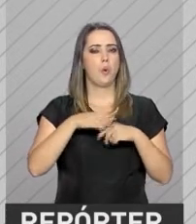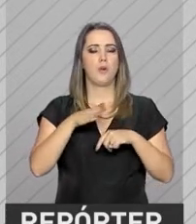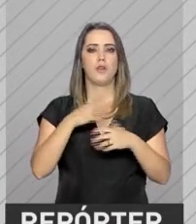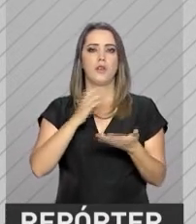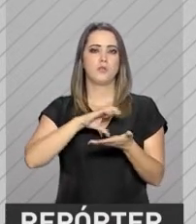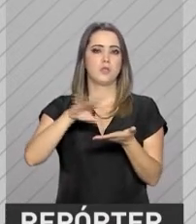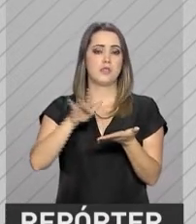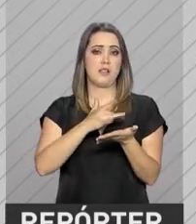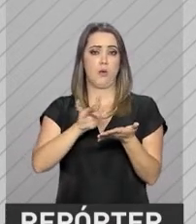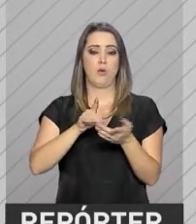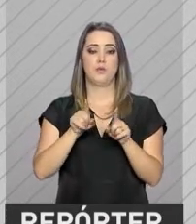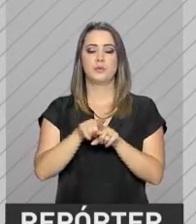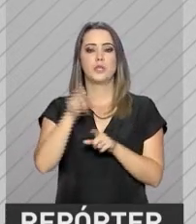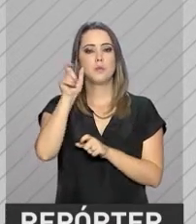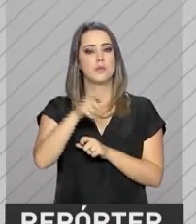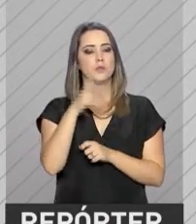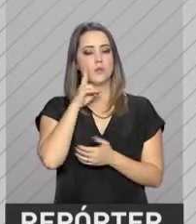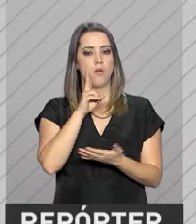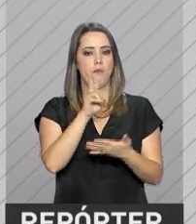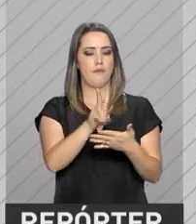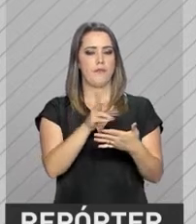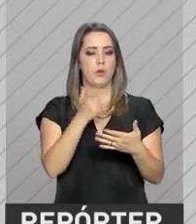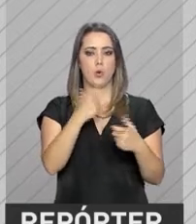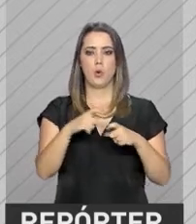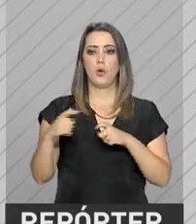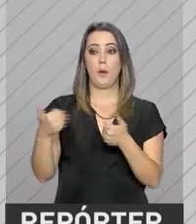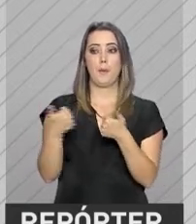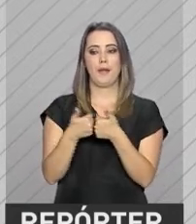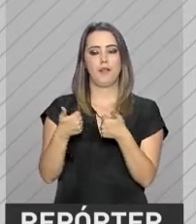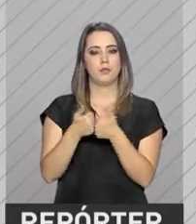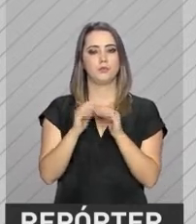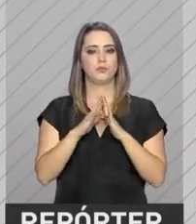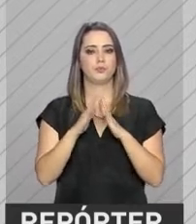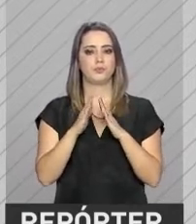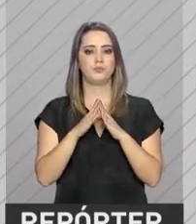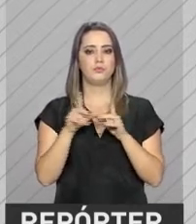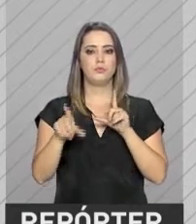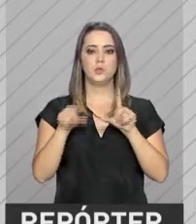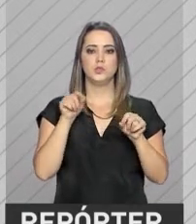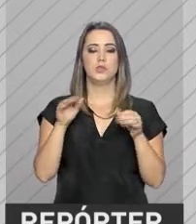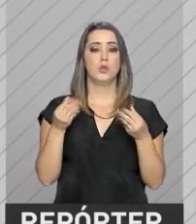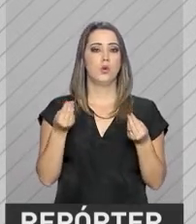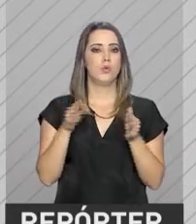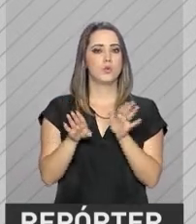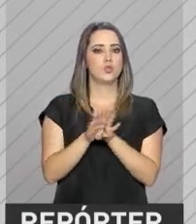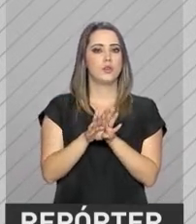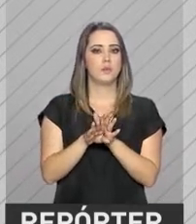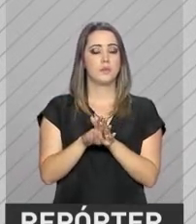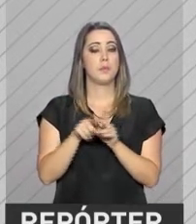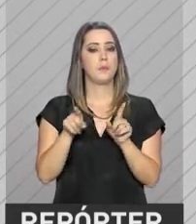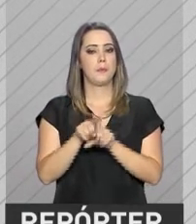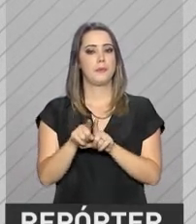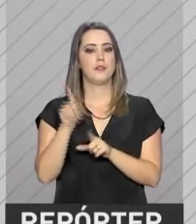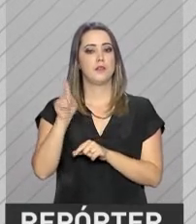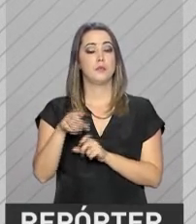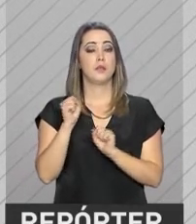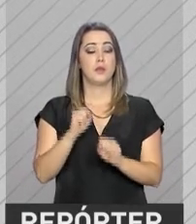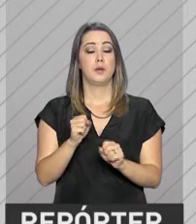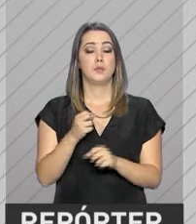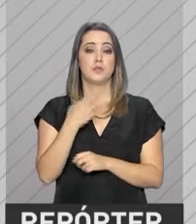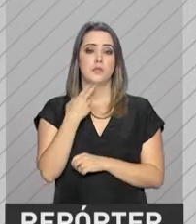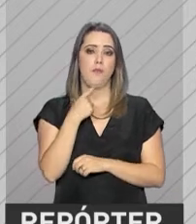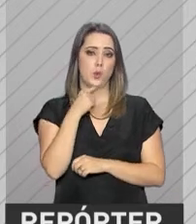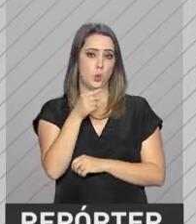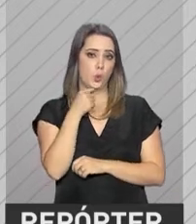nele o usuário consegue conferir as unidades mais próximas com indicações de como chegar também é possível solucionar